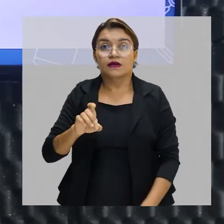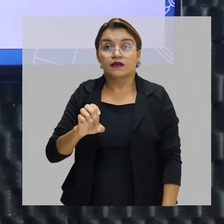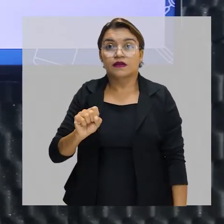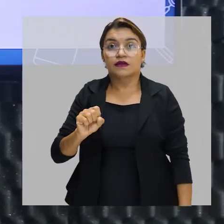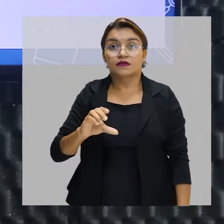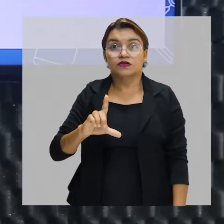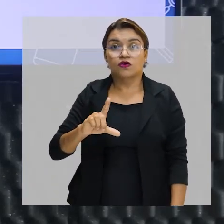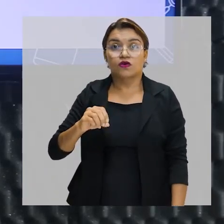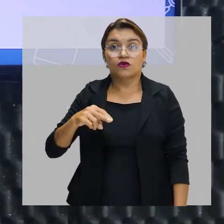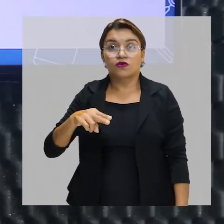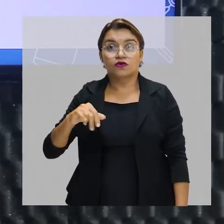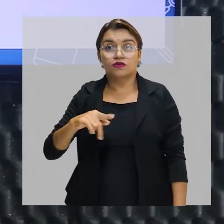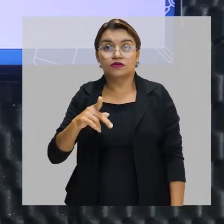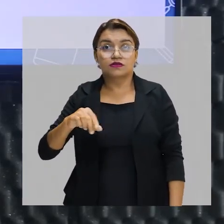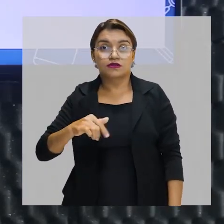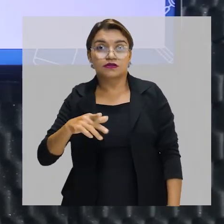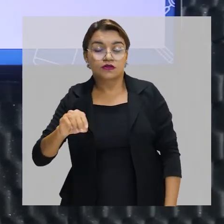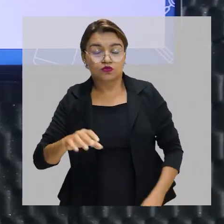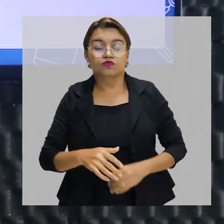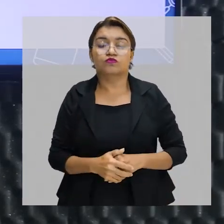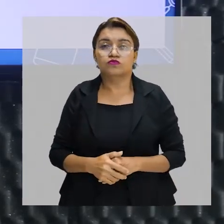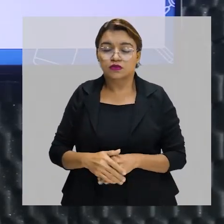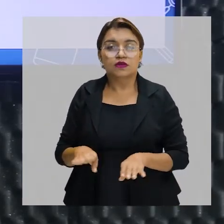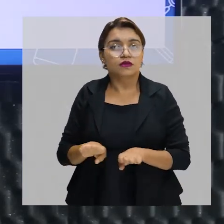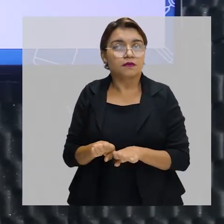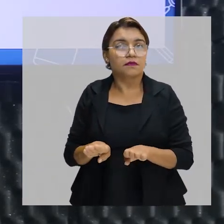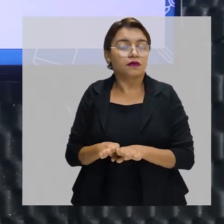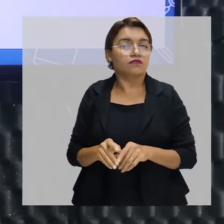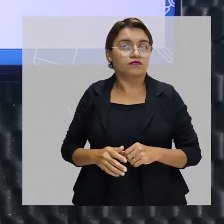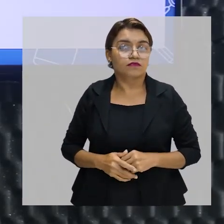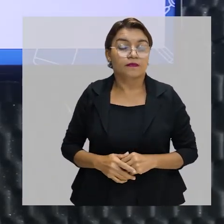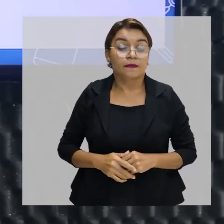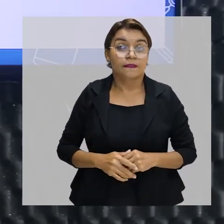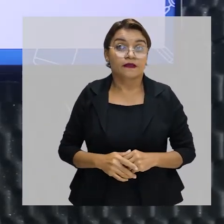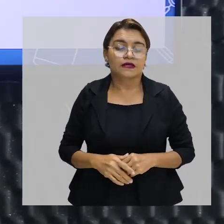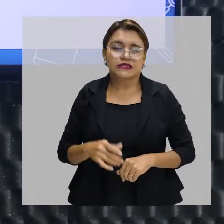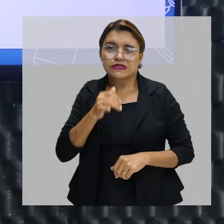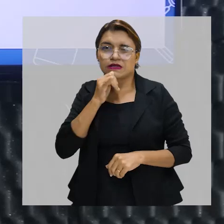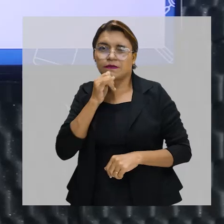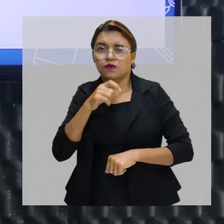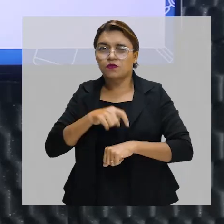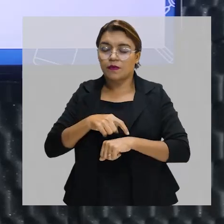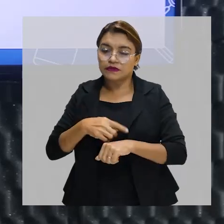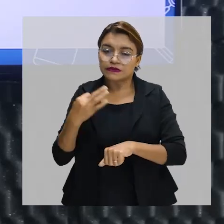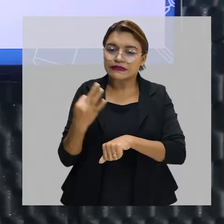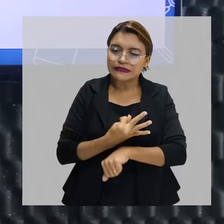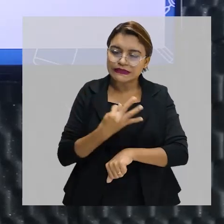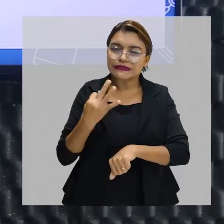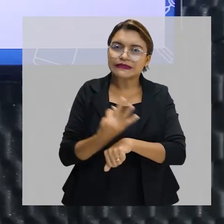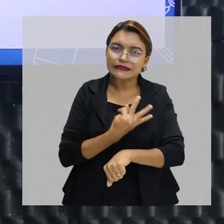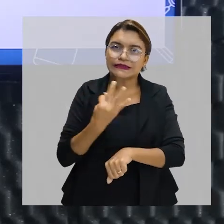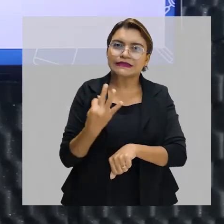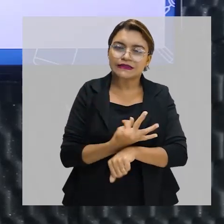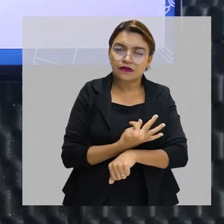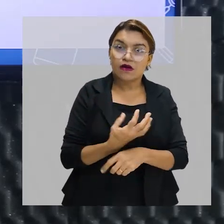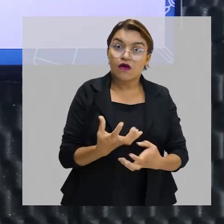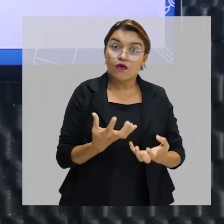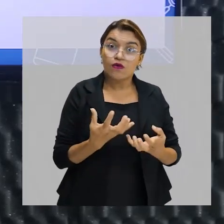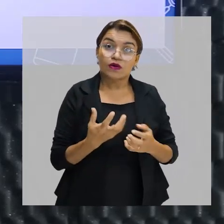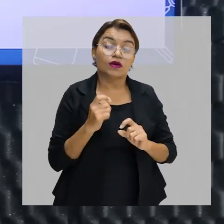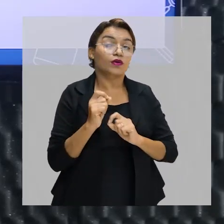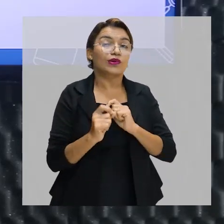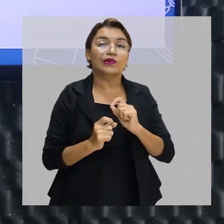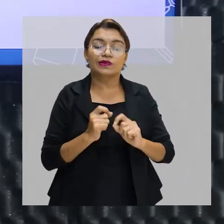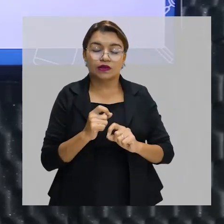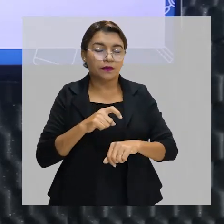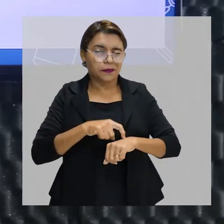descolonização. O que é isso? Falei há pouco de descolonização linguística. Então, quando eu resisto, eu quero me